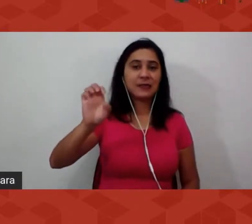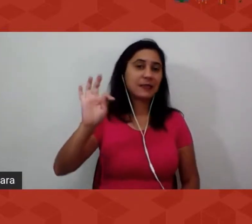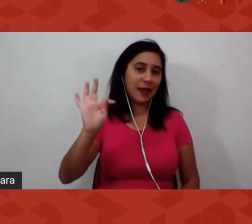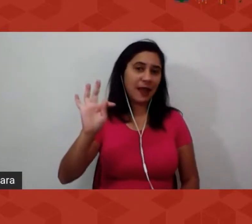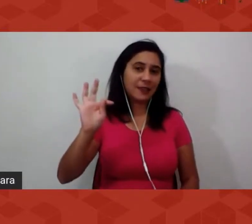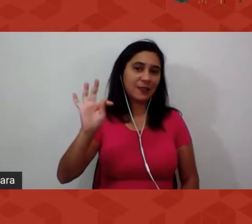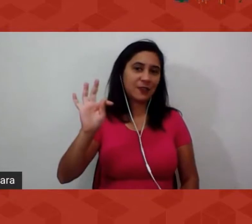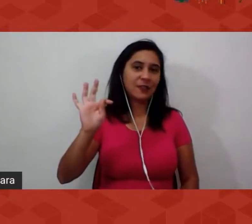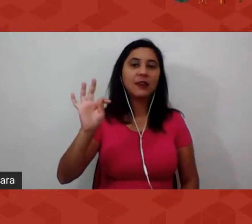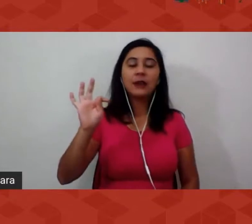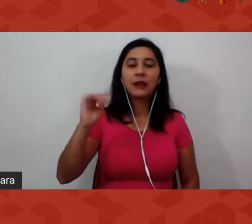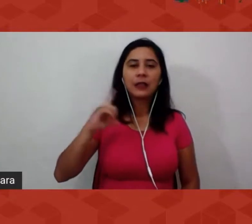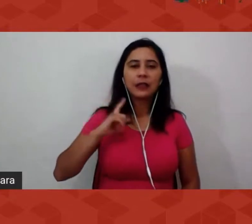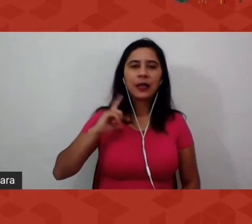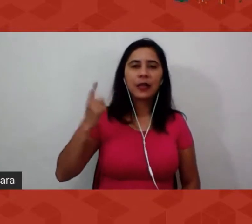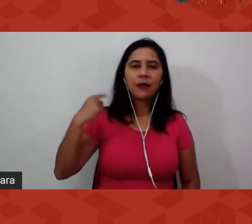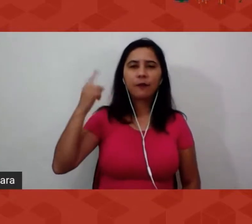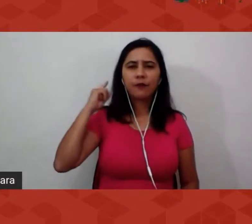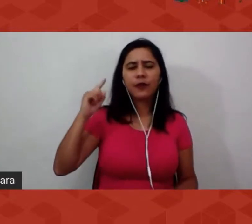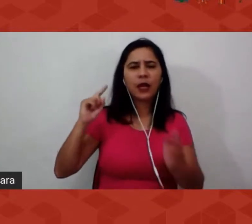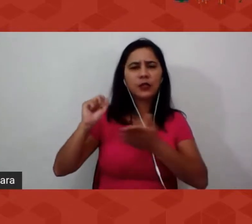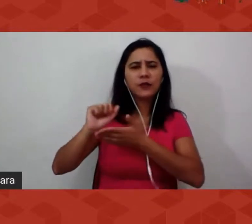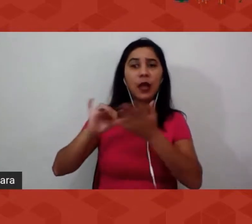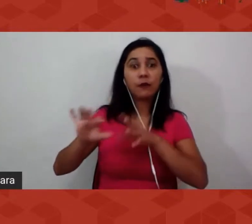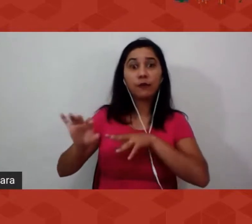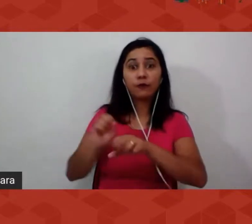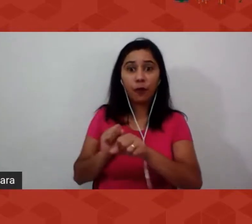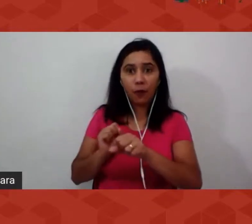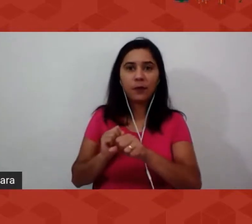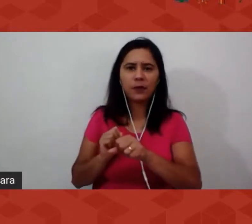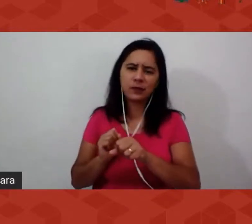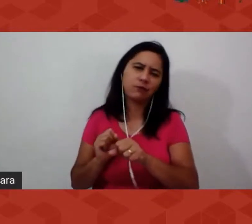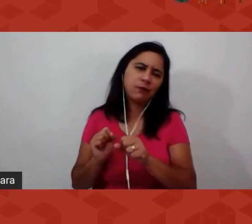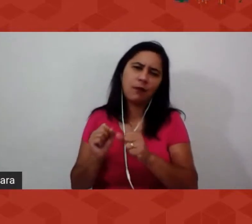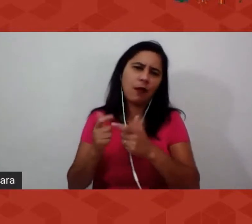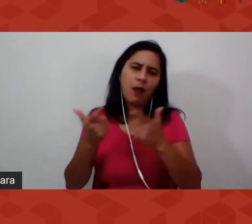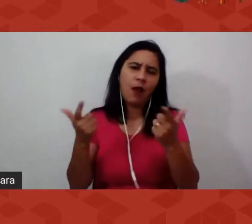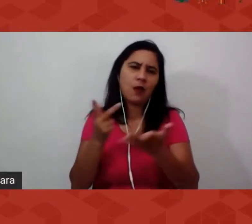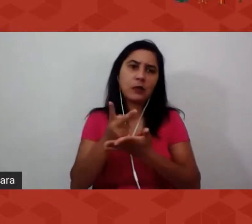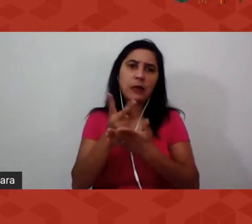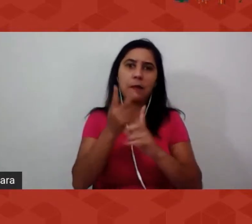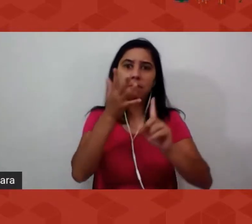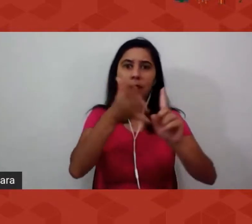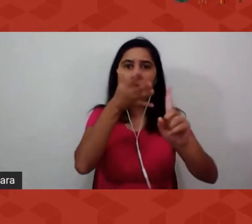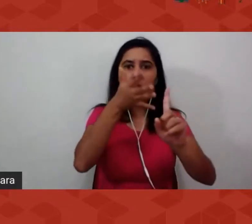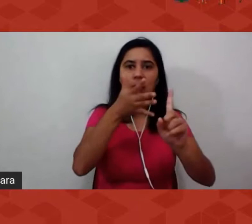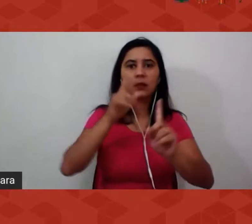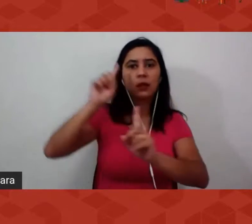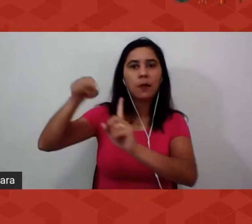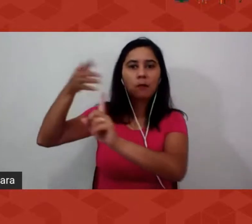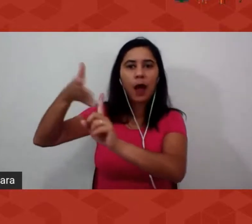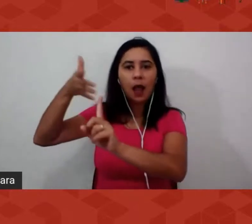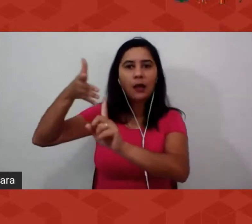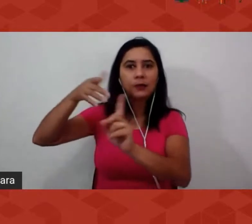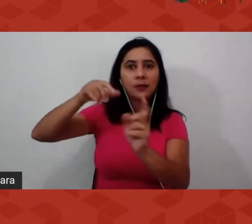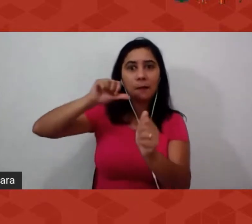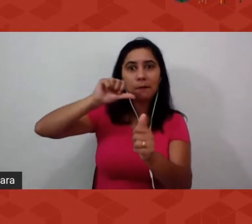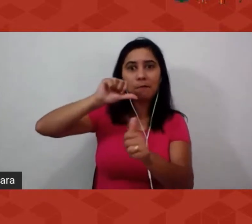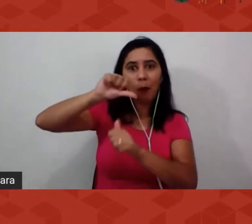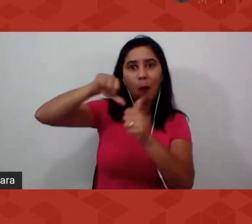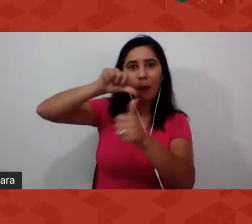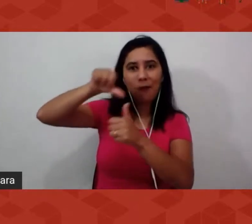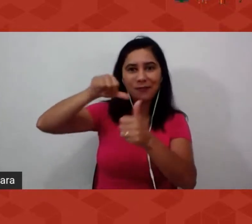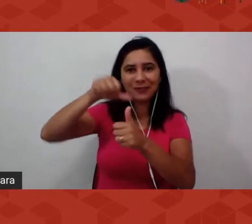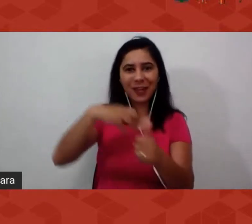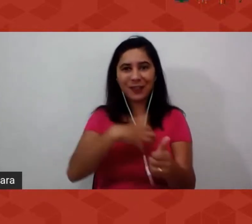ter uma atividade de formação, digamos assim. Claro que todas as palestras mudam muito a forma como a gente enxerga o mundo